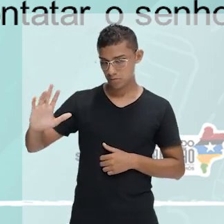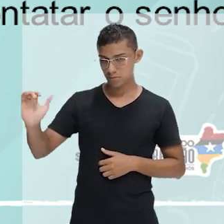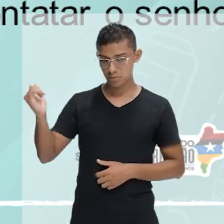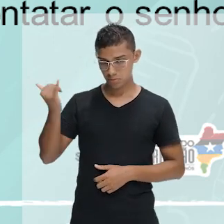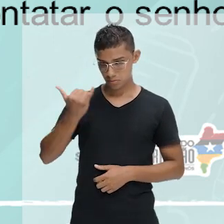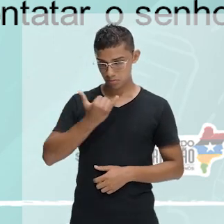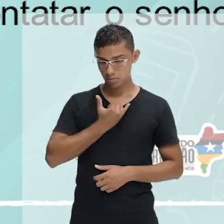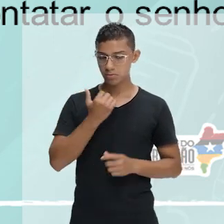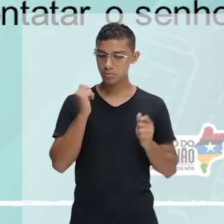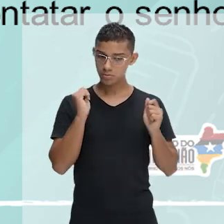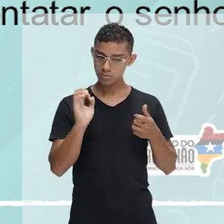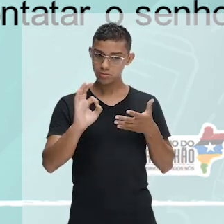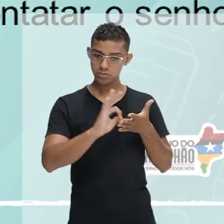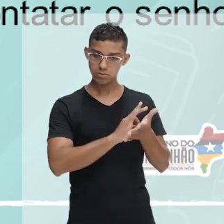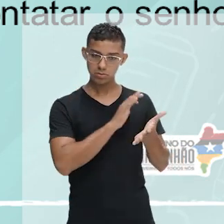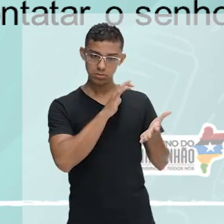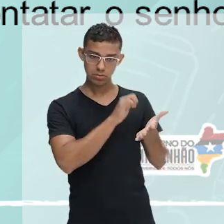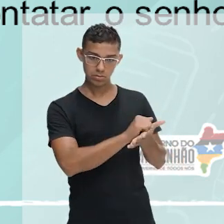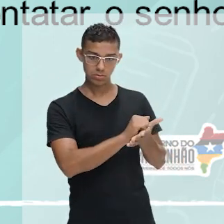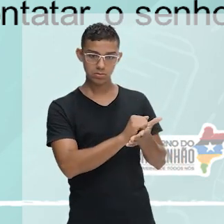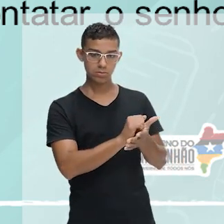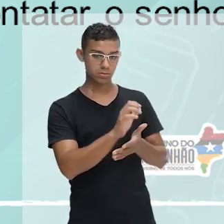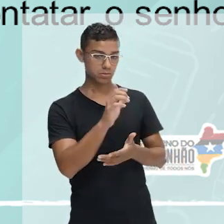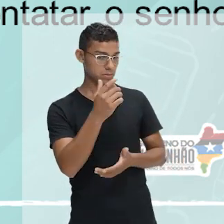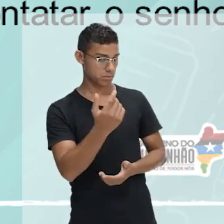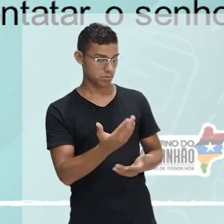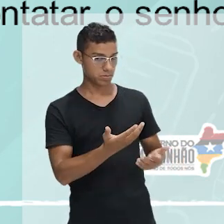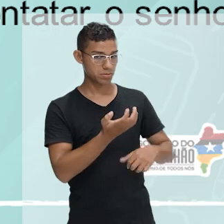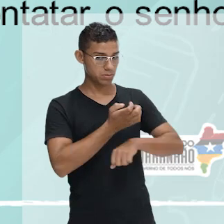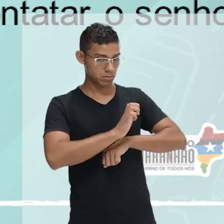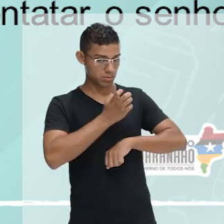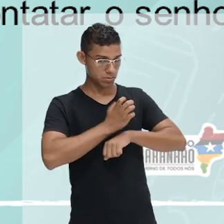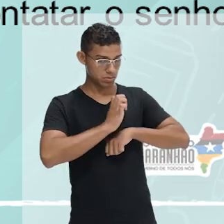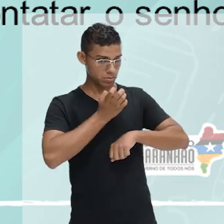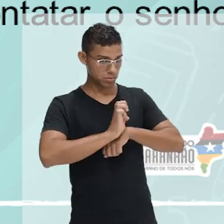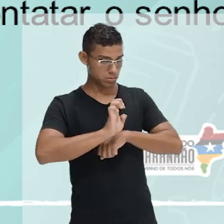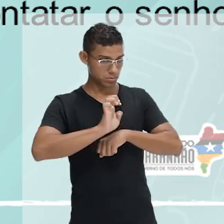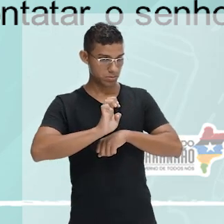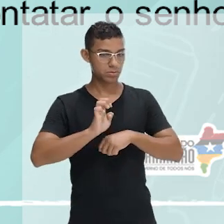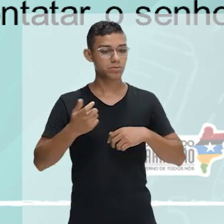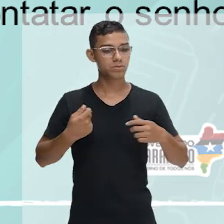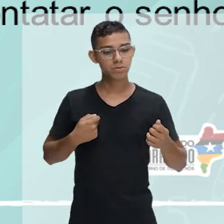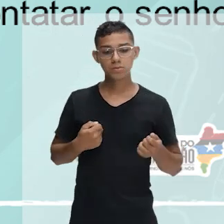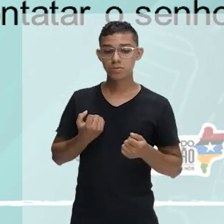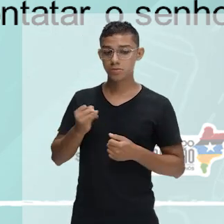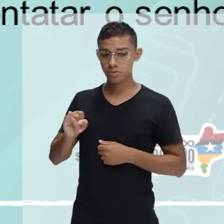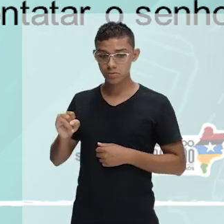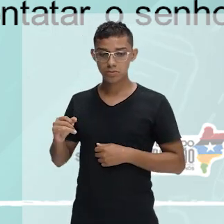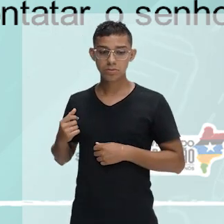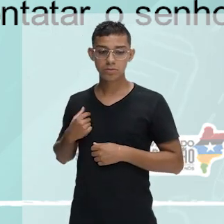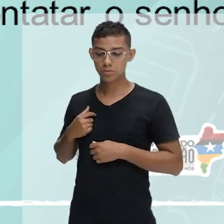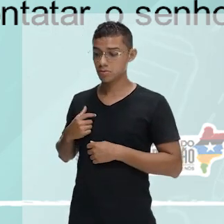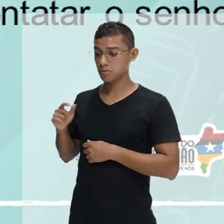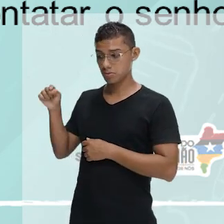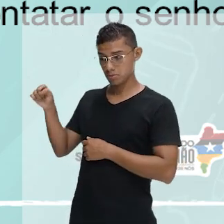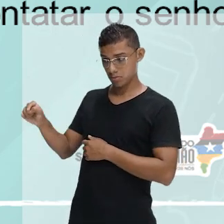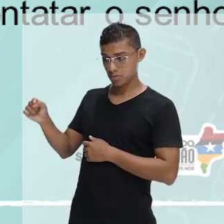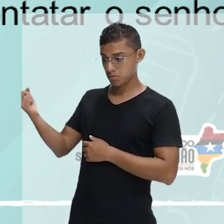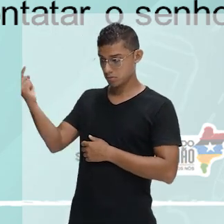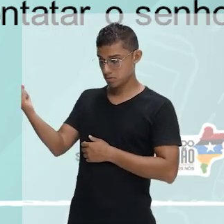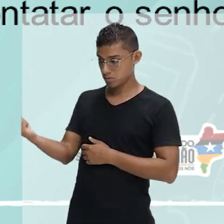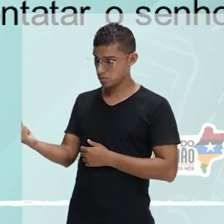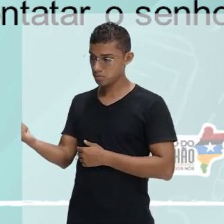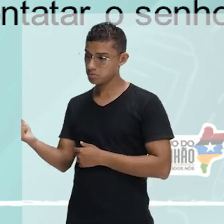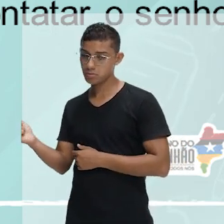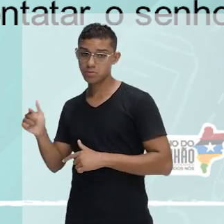poderia contratar um becário se quedáramos muy apurados. Então, o diretor disse que poderia contratar um